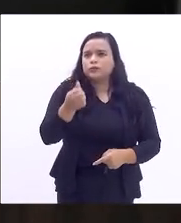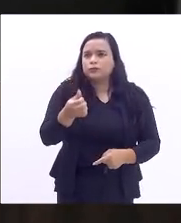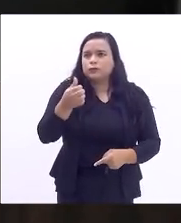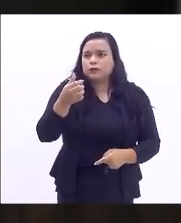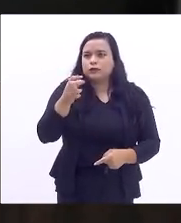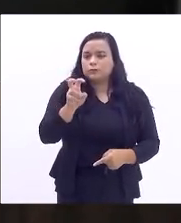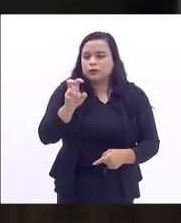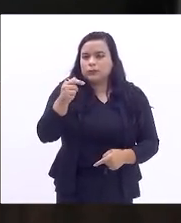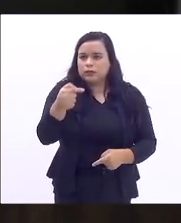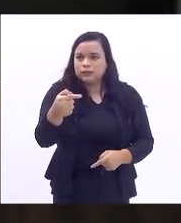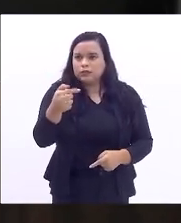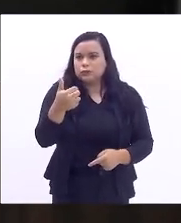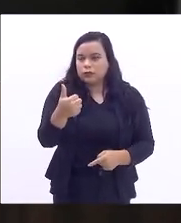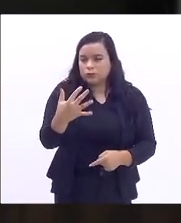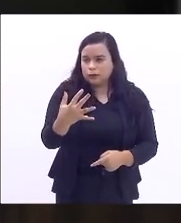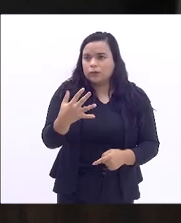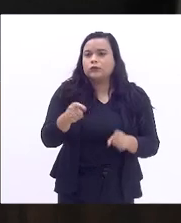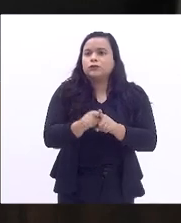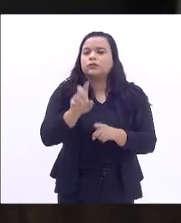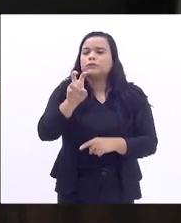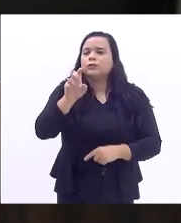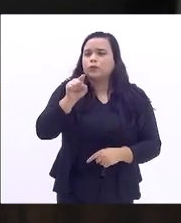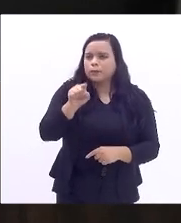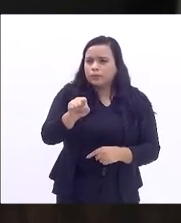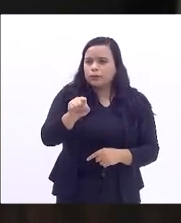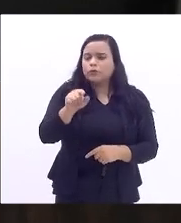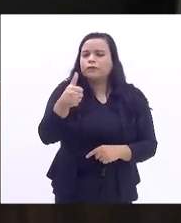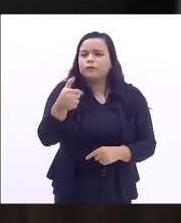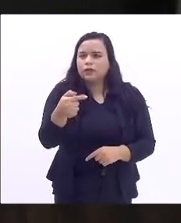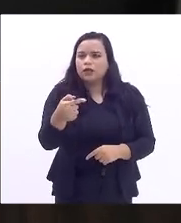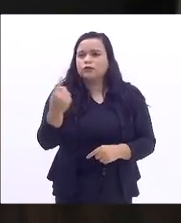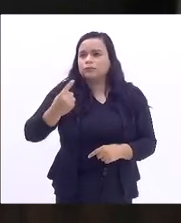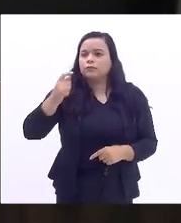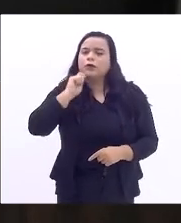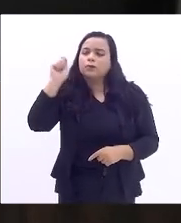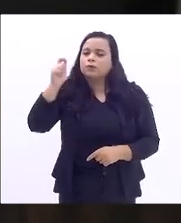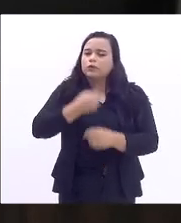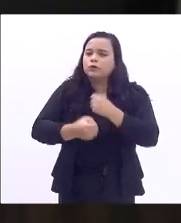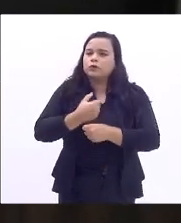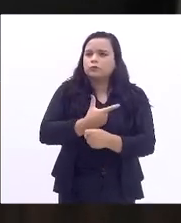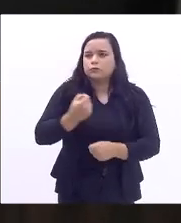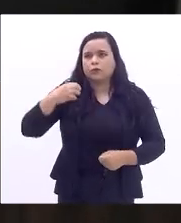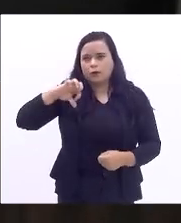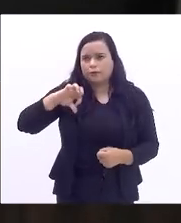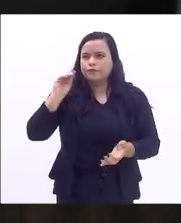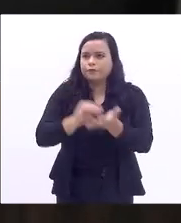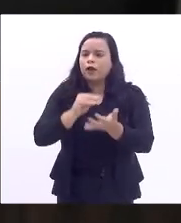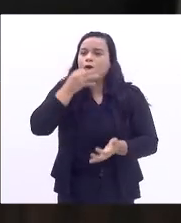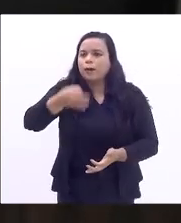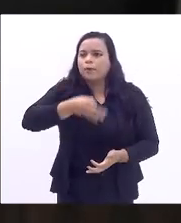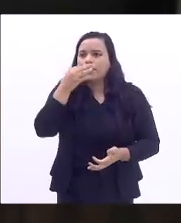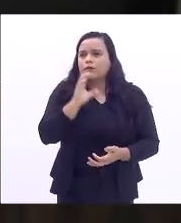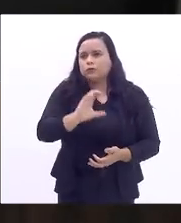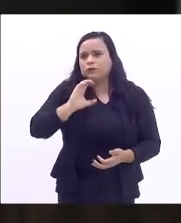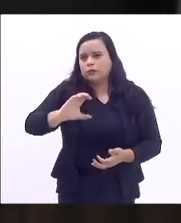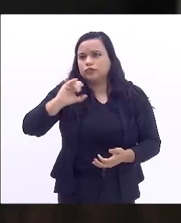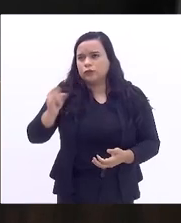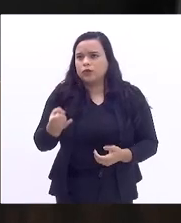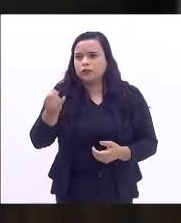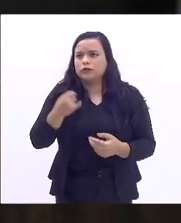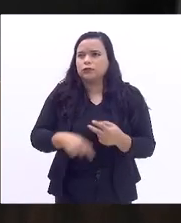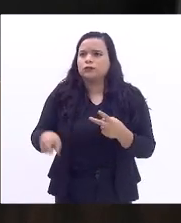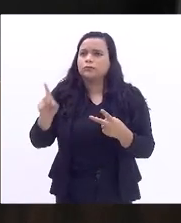de setembro de2005 1427 Primeiro de Abril 2009 vendendo de pareceres das comissões de